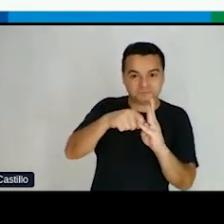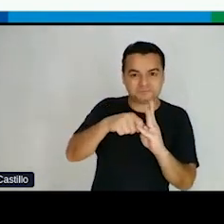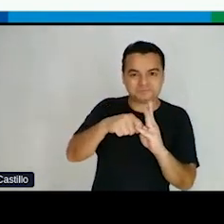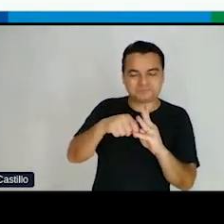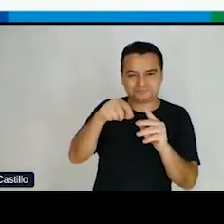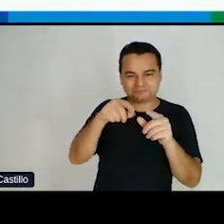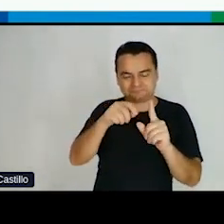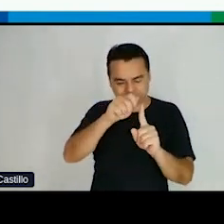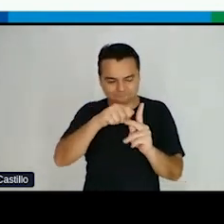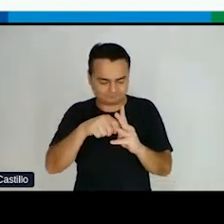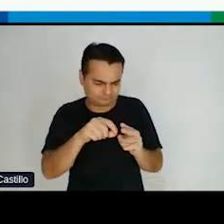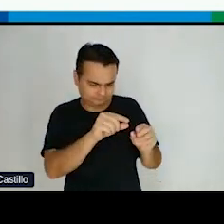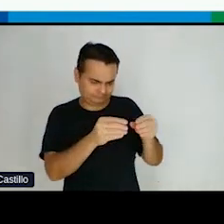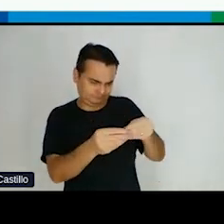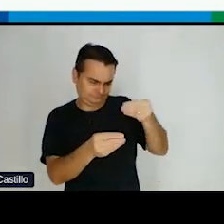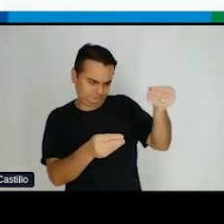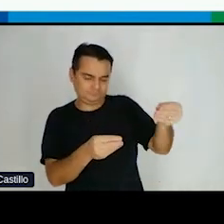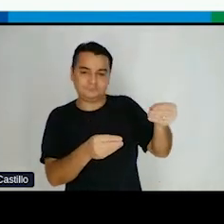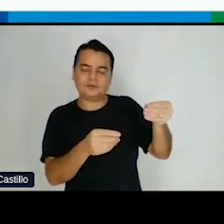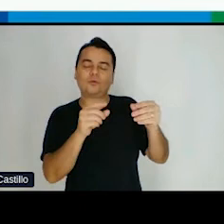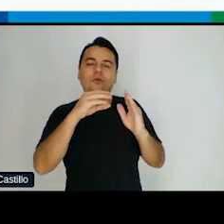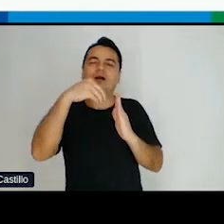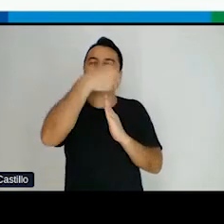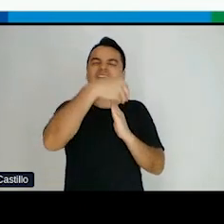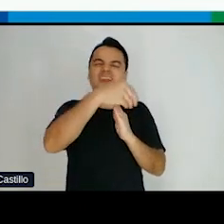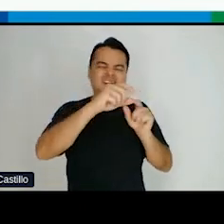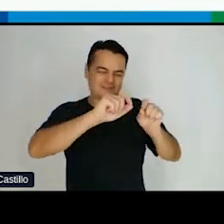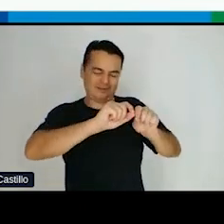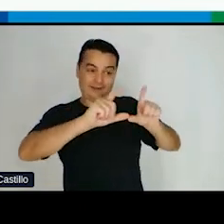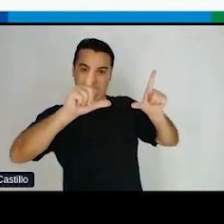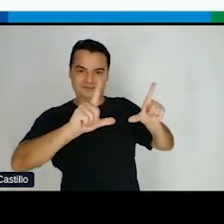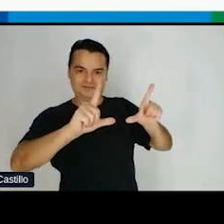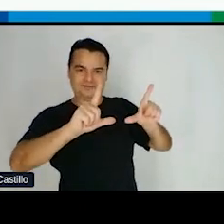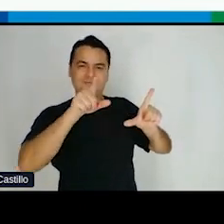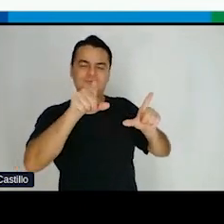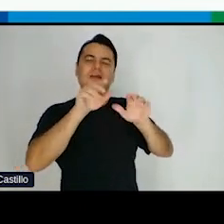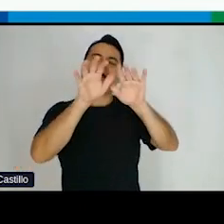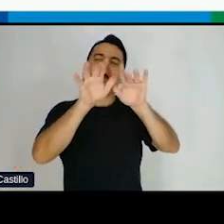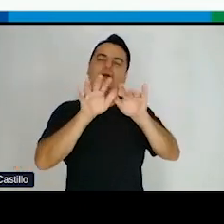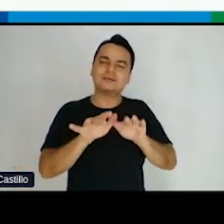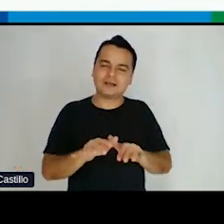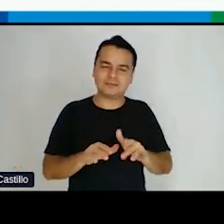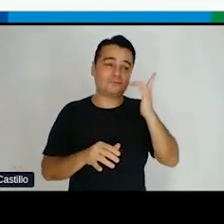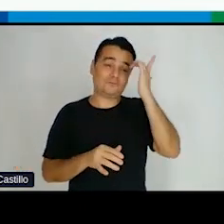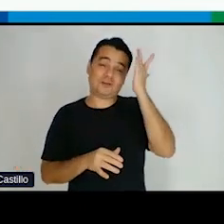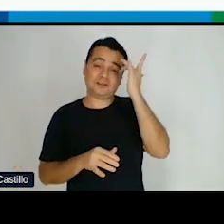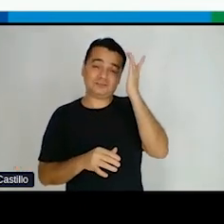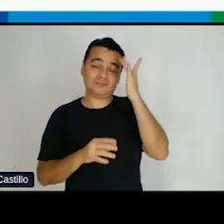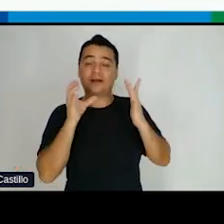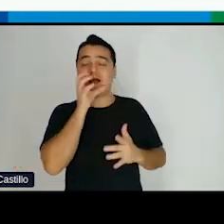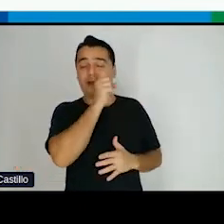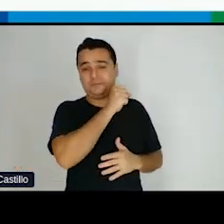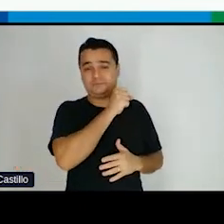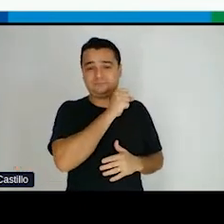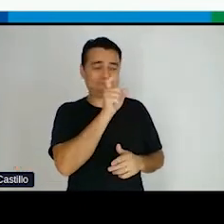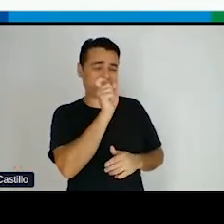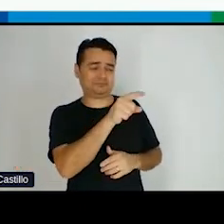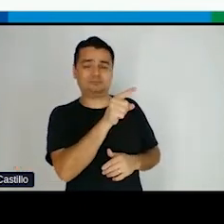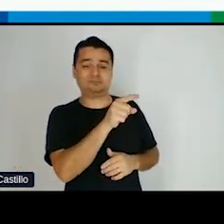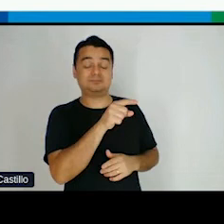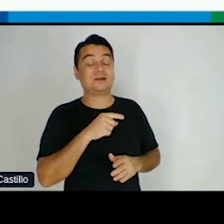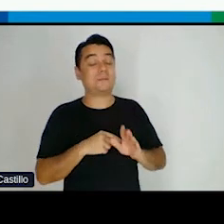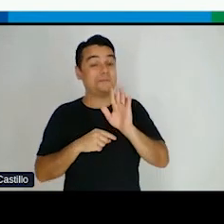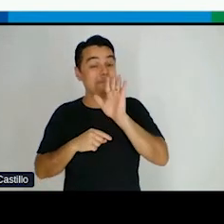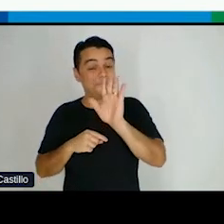ano, para remeter ao seu cadastro e você basicamente fazer lá o seu cadastro de forma rápida. Só que